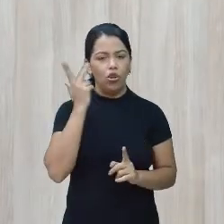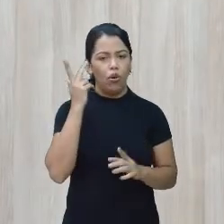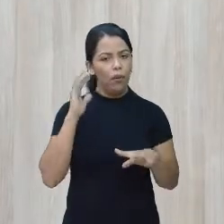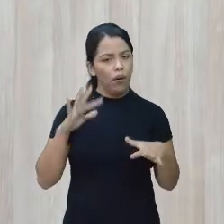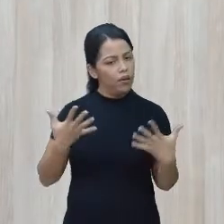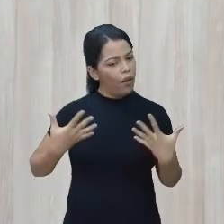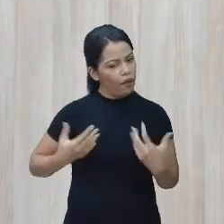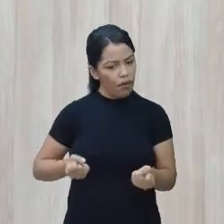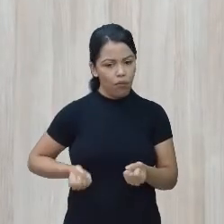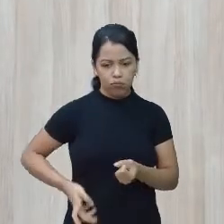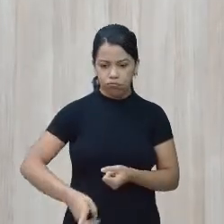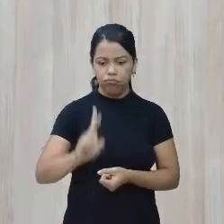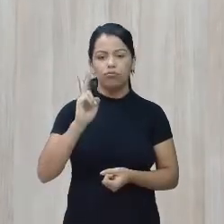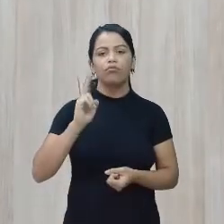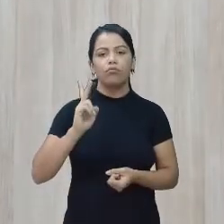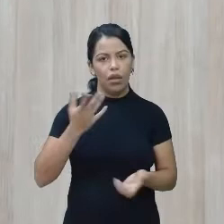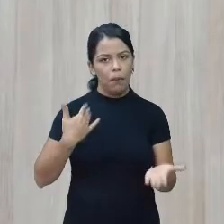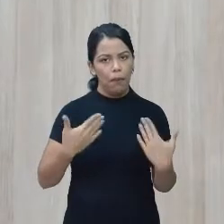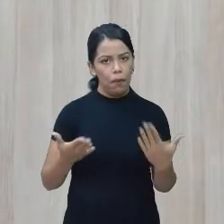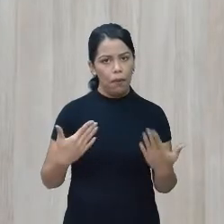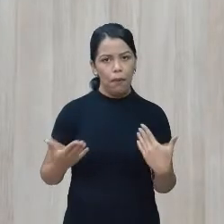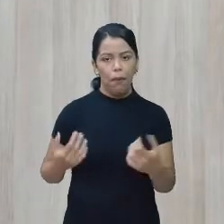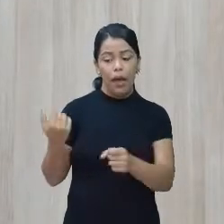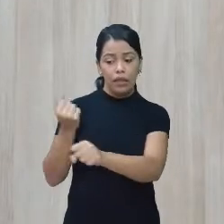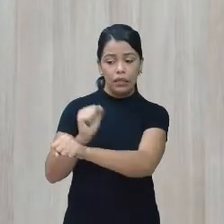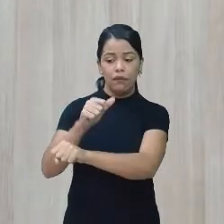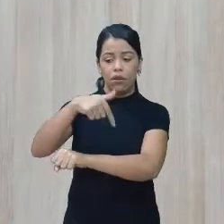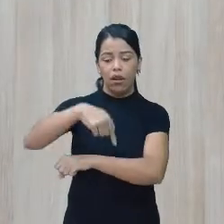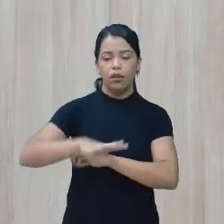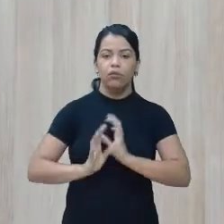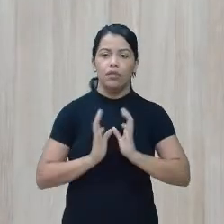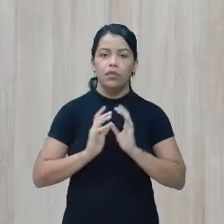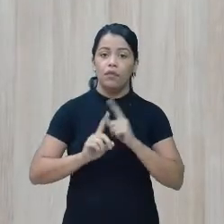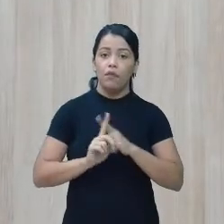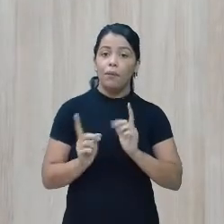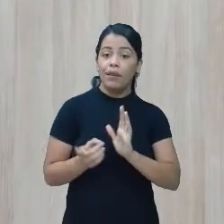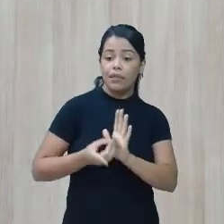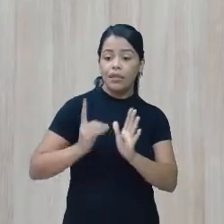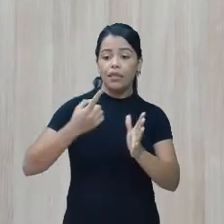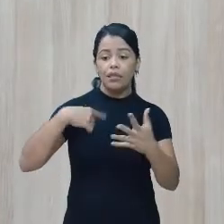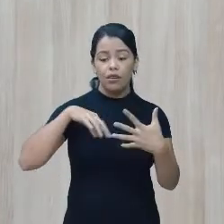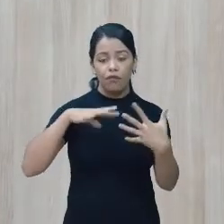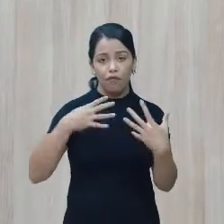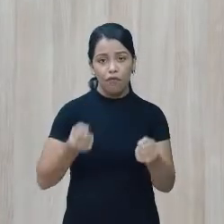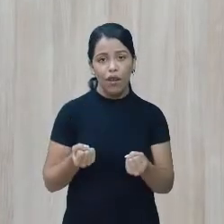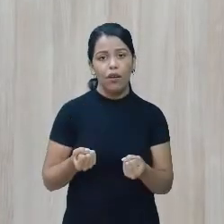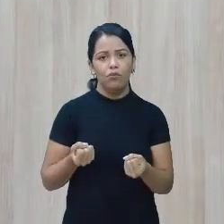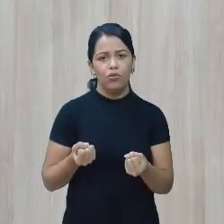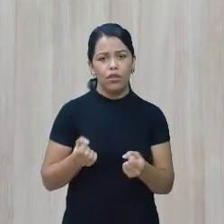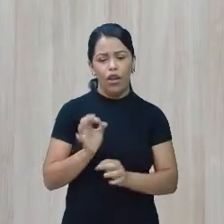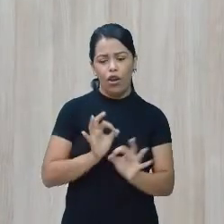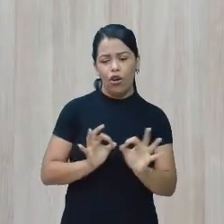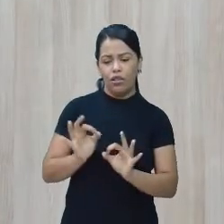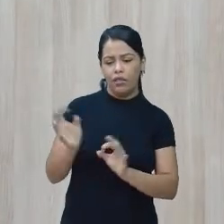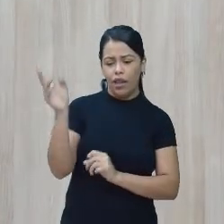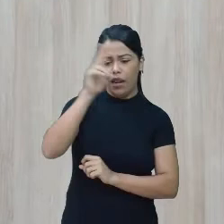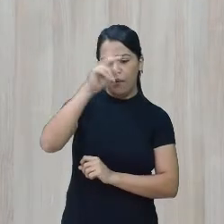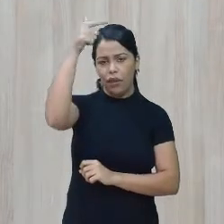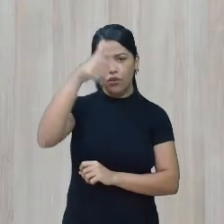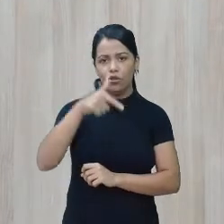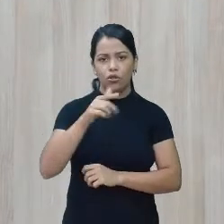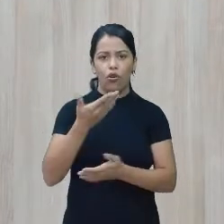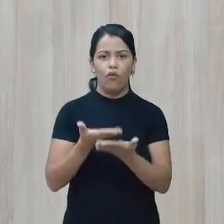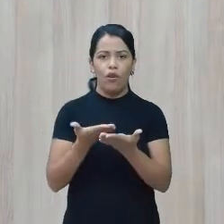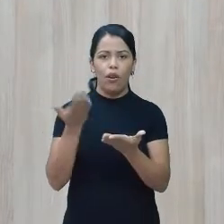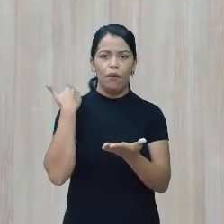embora, como eu falei, discutir a escravidão no Recife. Agora, antes disso, vamos remontar, vamos relembrar a